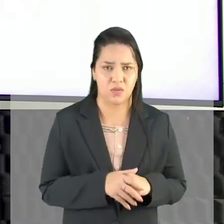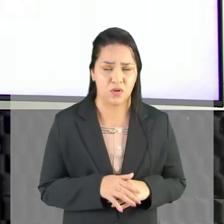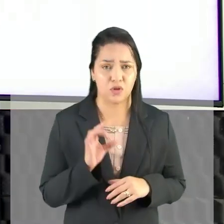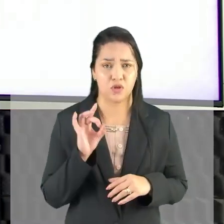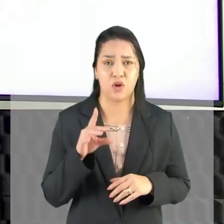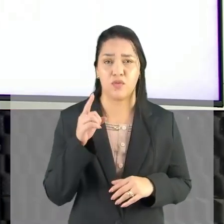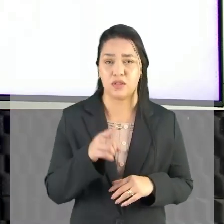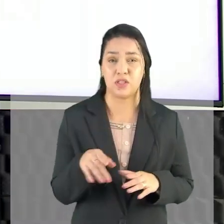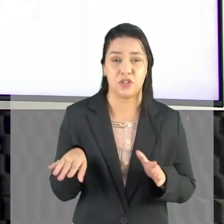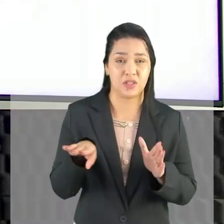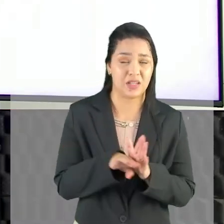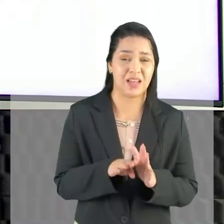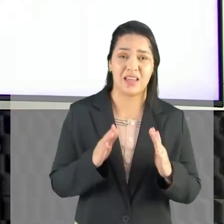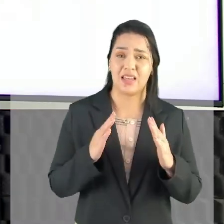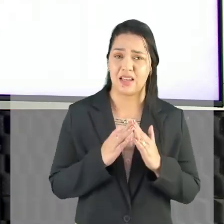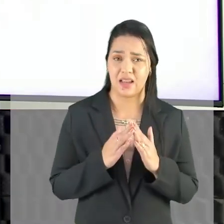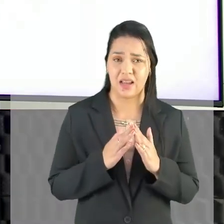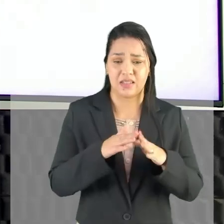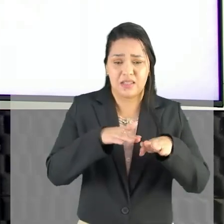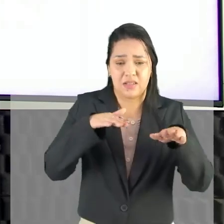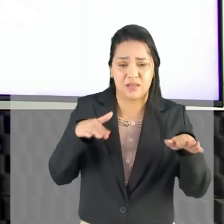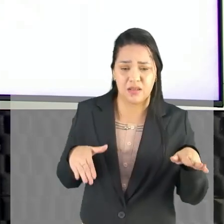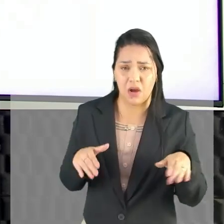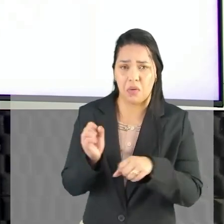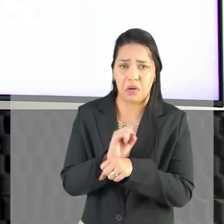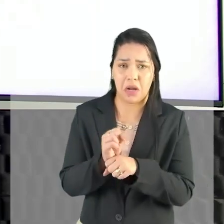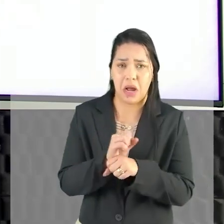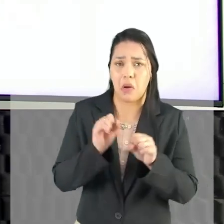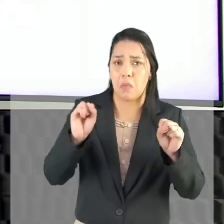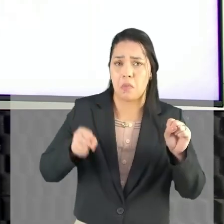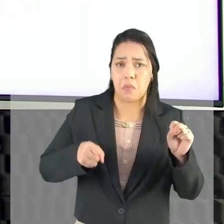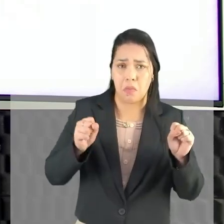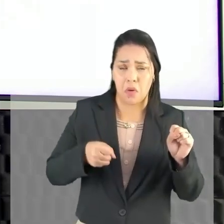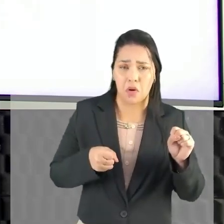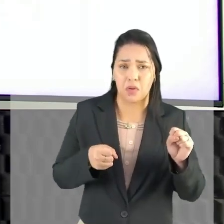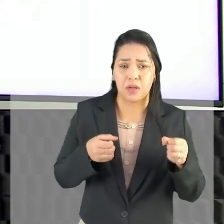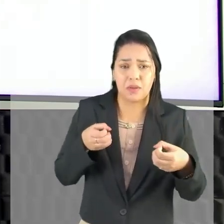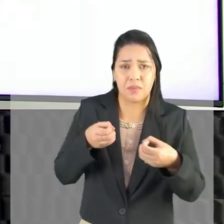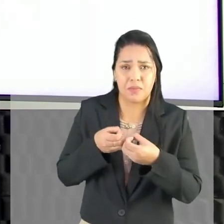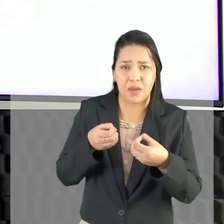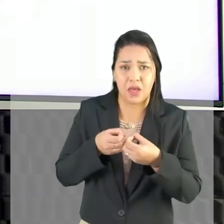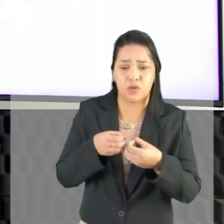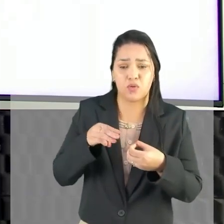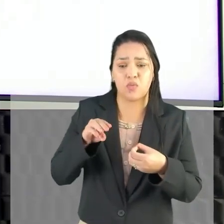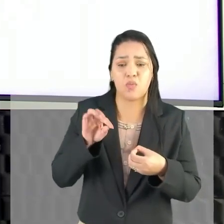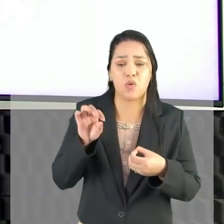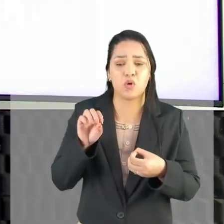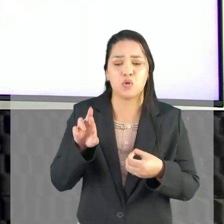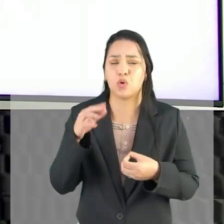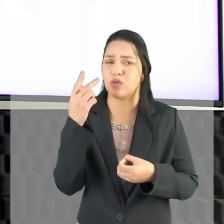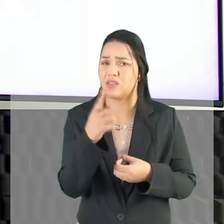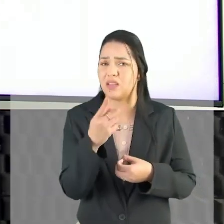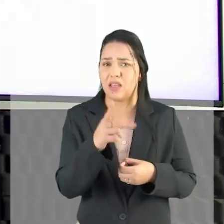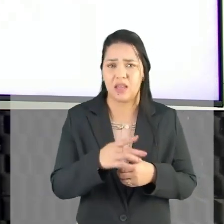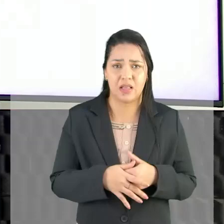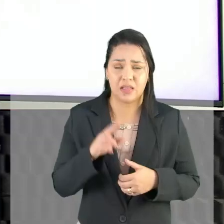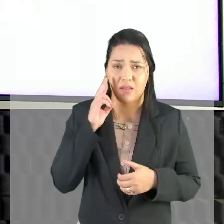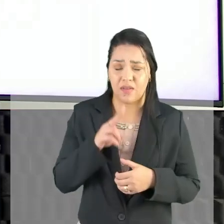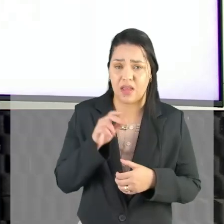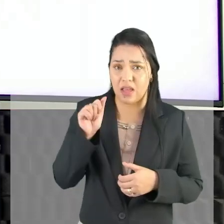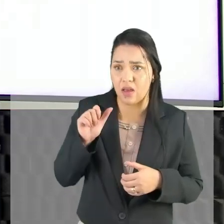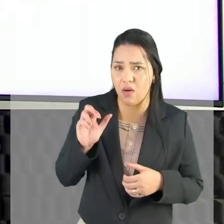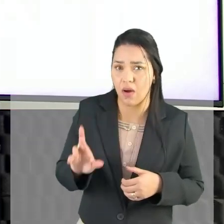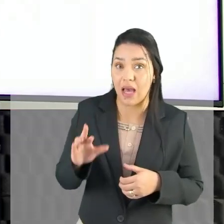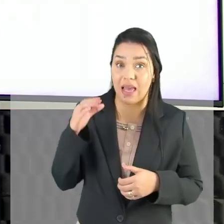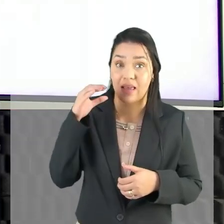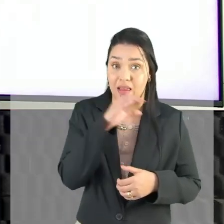Basta você chegar em casa, estacionar o seu carro ou sua moto e chegar bem perto do motor deles. Você vai ver que o ar que vem